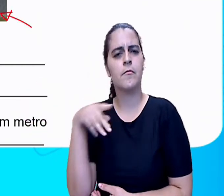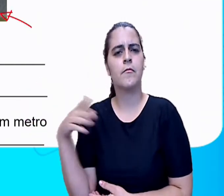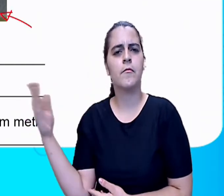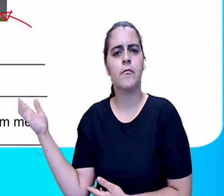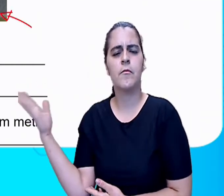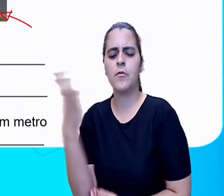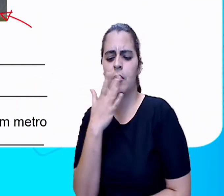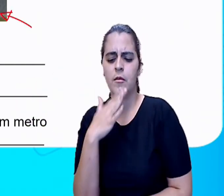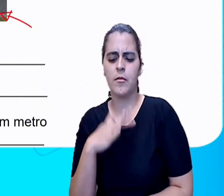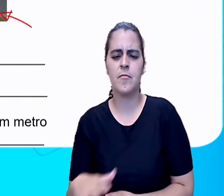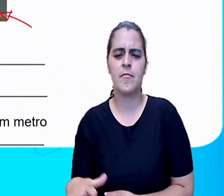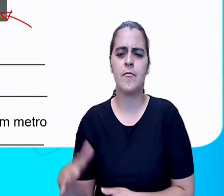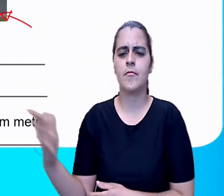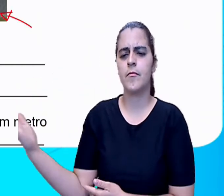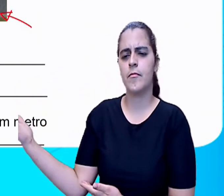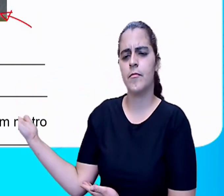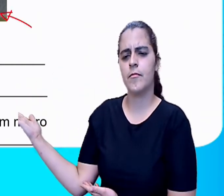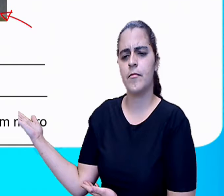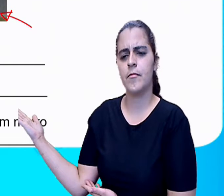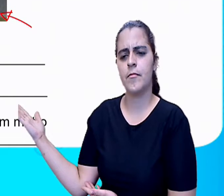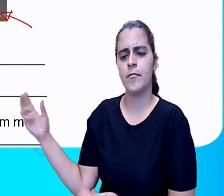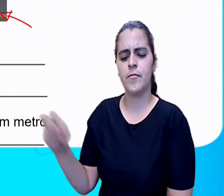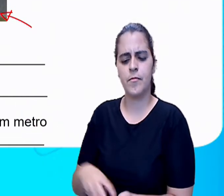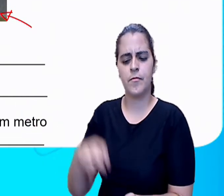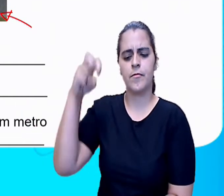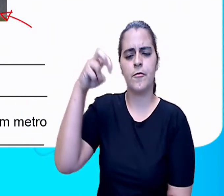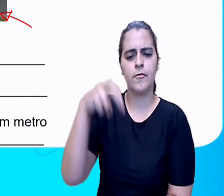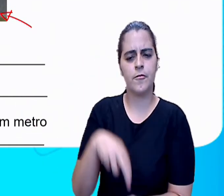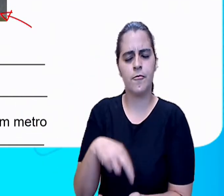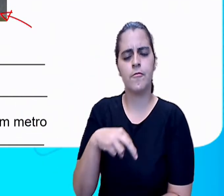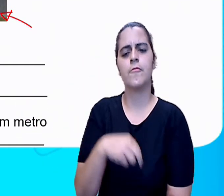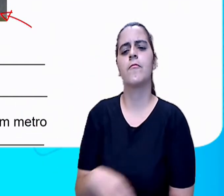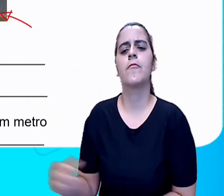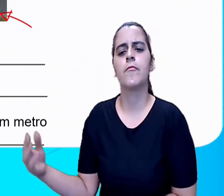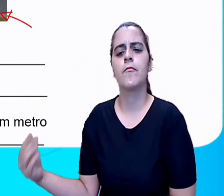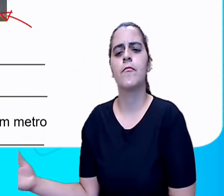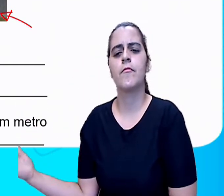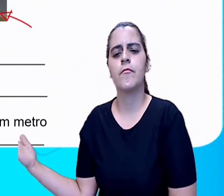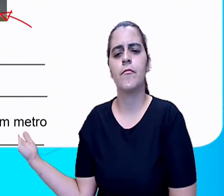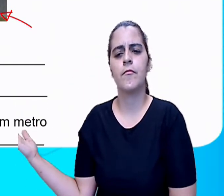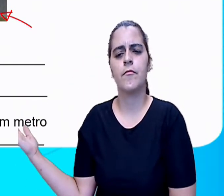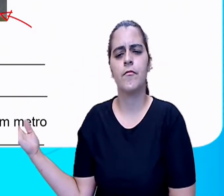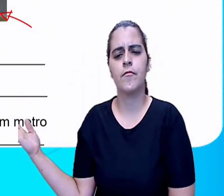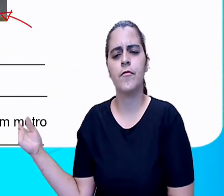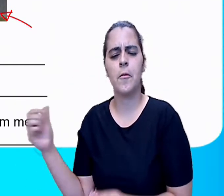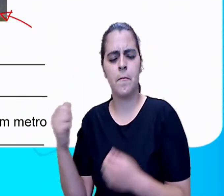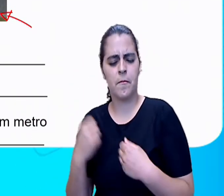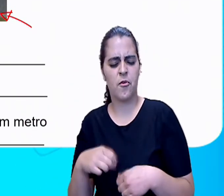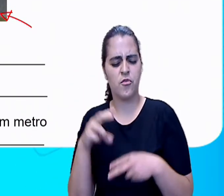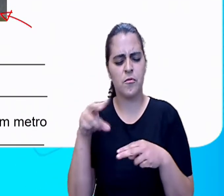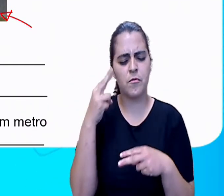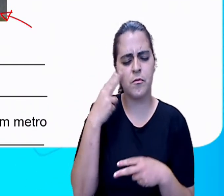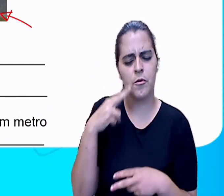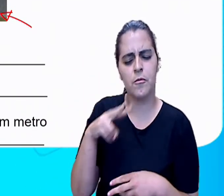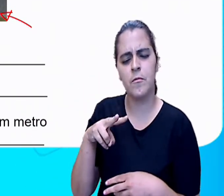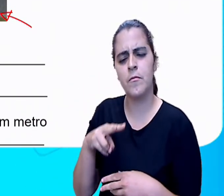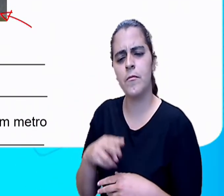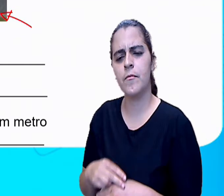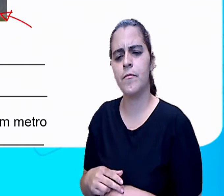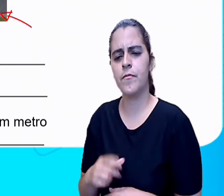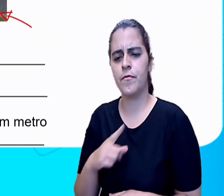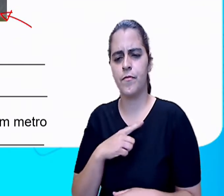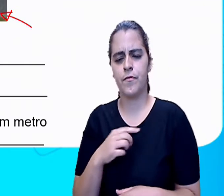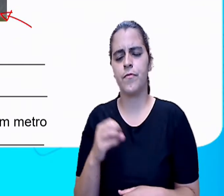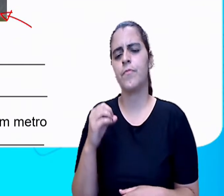ó, que está praticando um exercício chamado salto em distância. Vocês podem perceber que aqui tem,